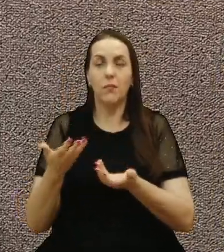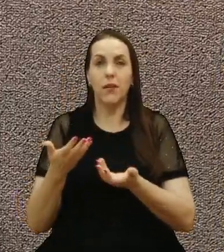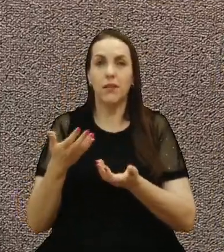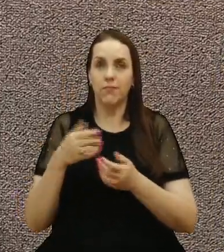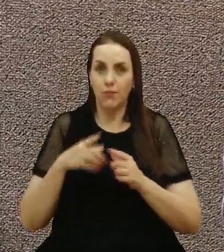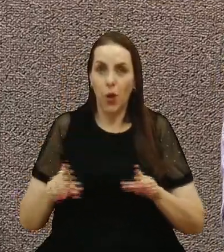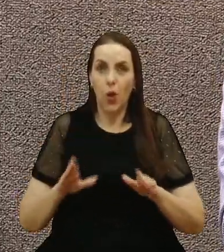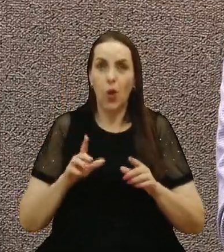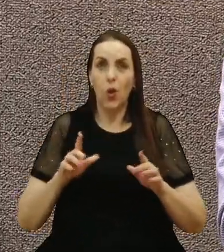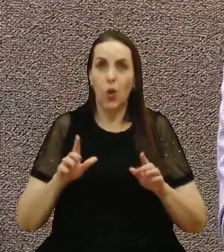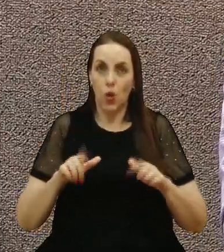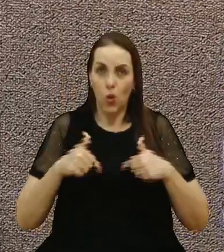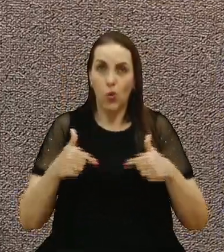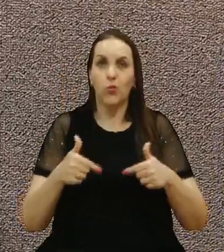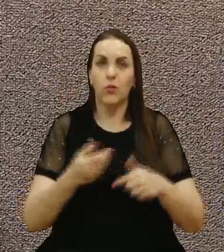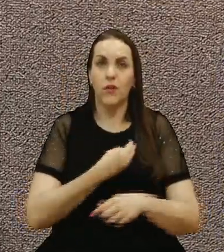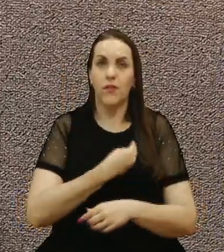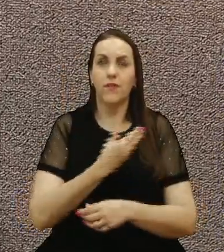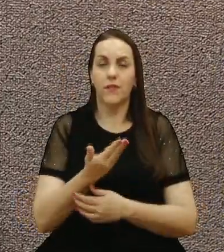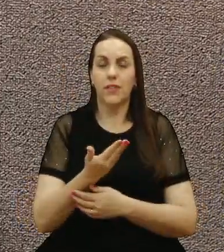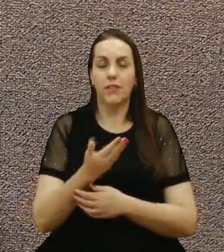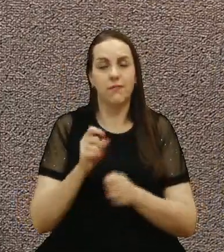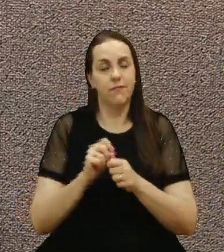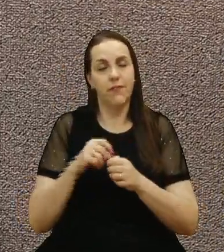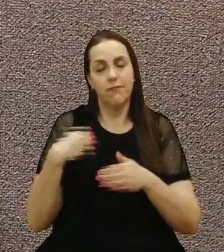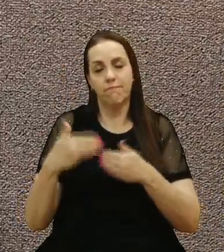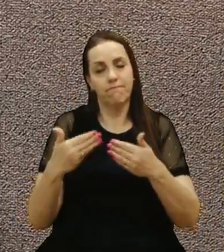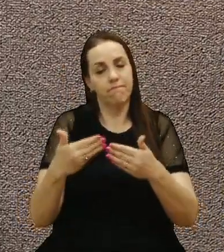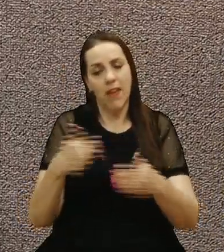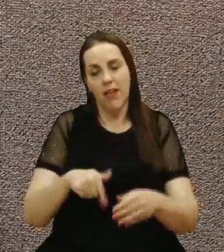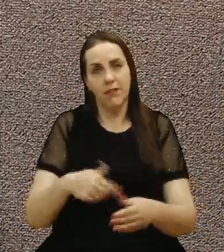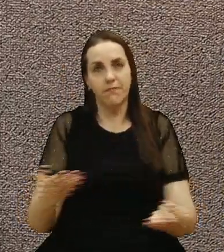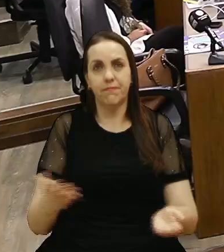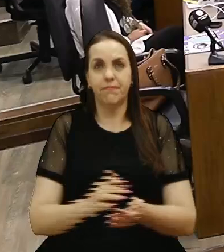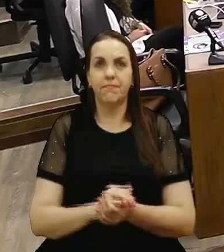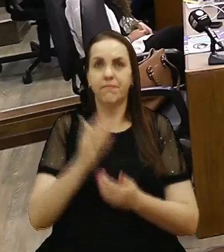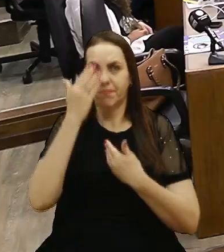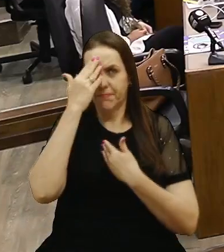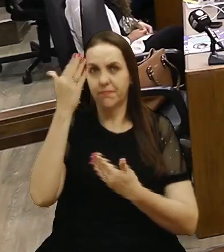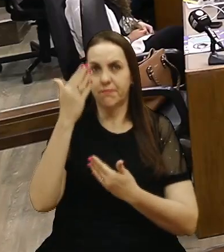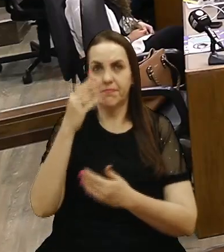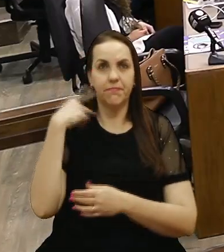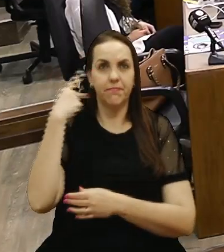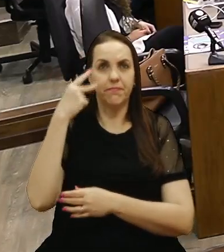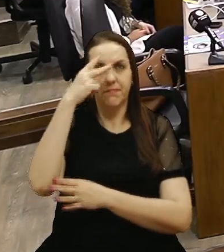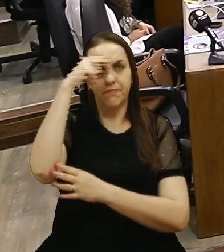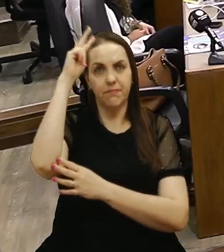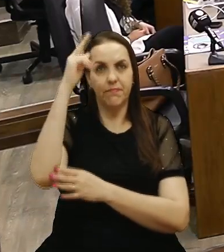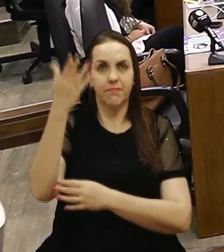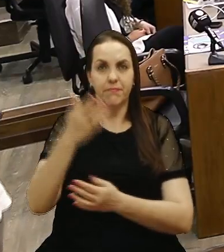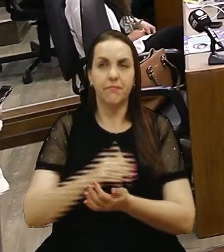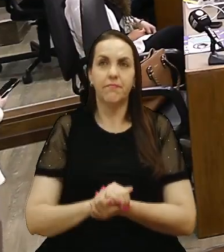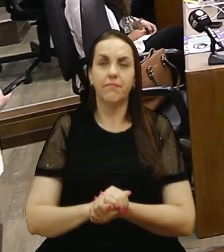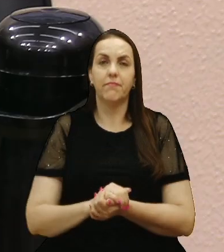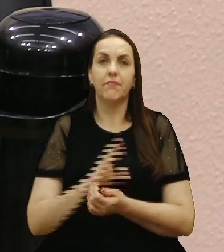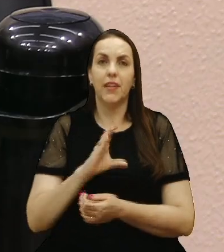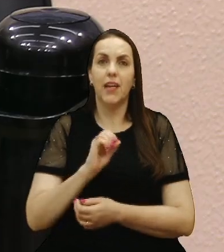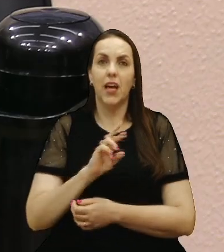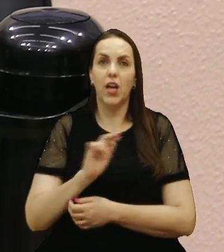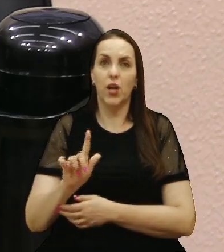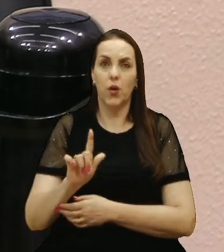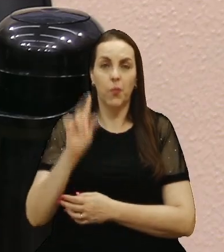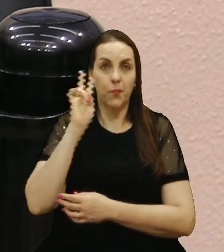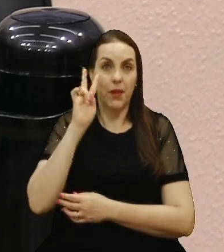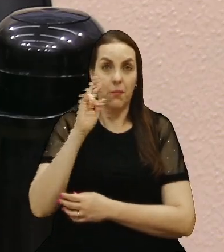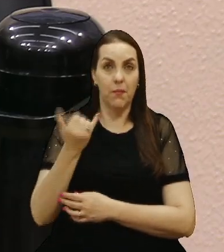vida, mas completou a sua carreira aqui. Era isso, senhor presidente. Obrigado, vereador Edson da Rosa. Carol me lembrava aqui, mais uma